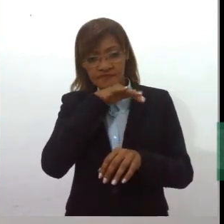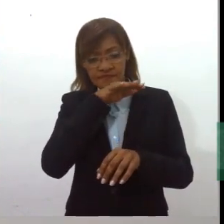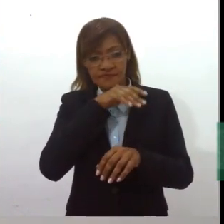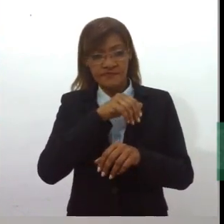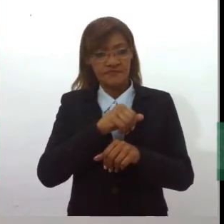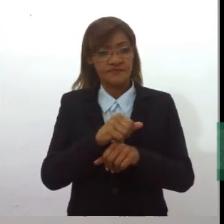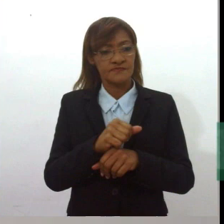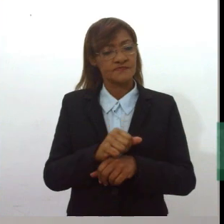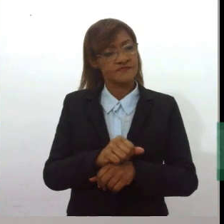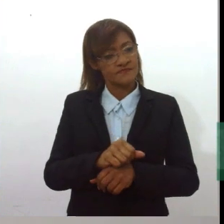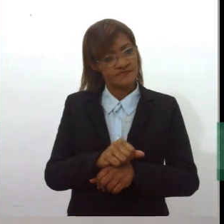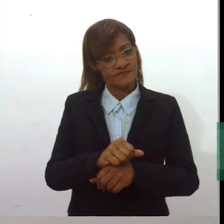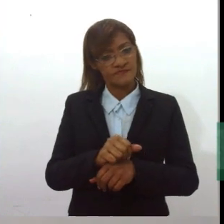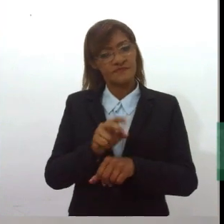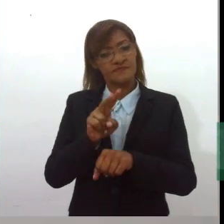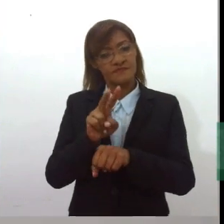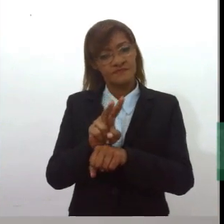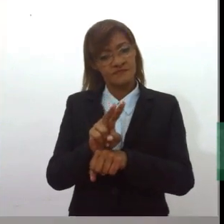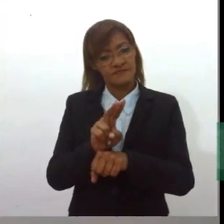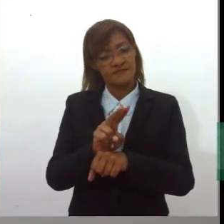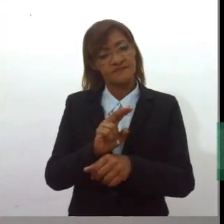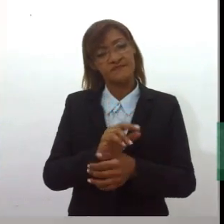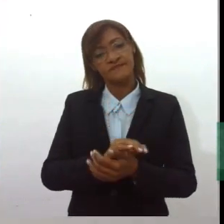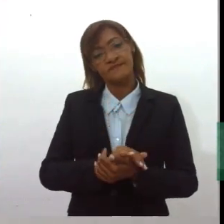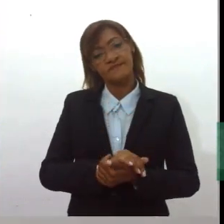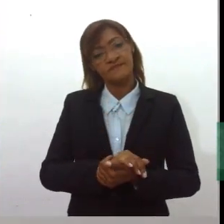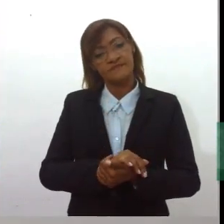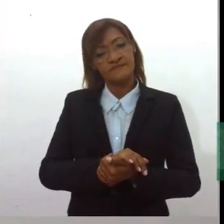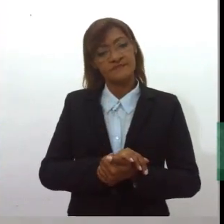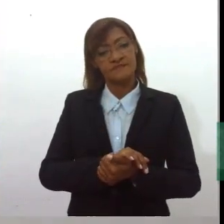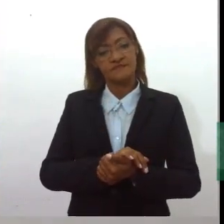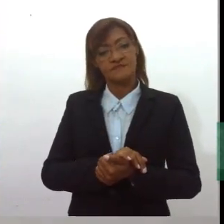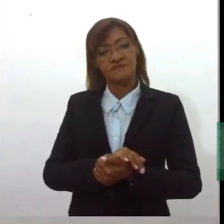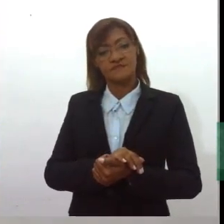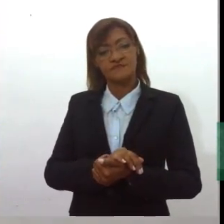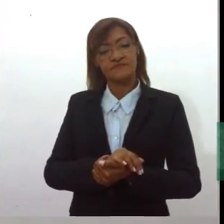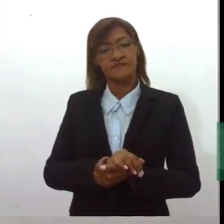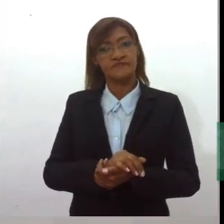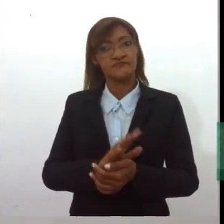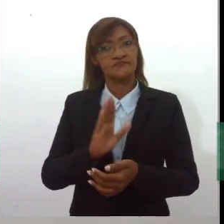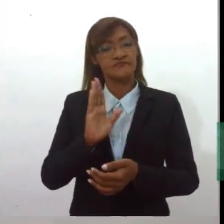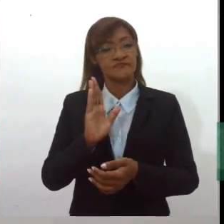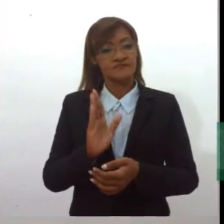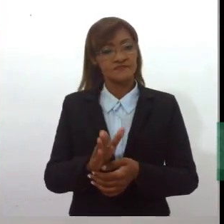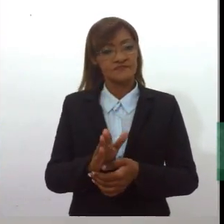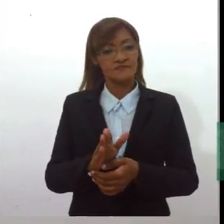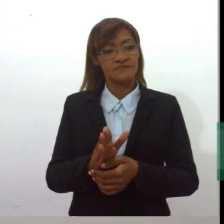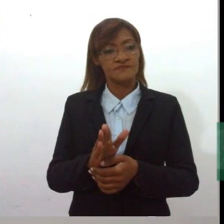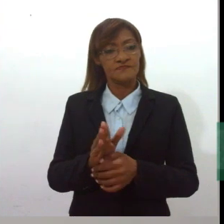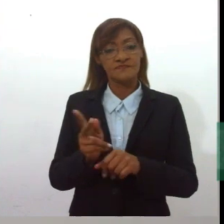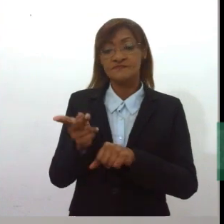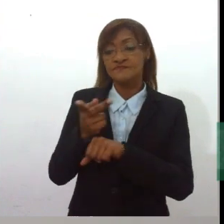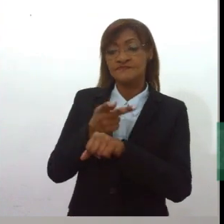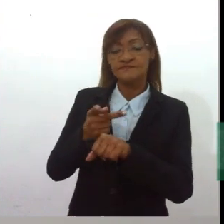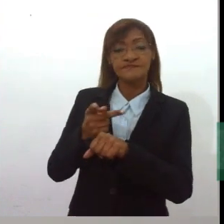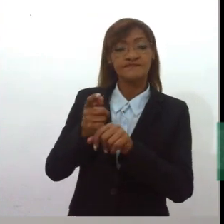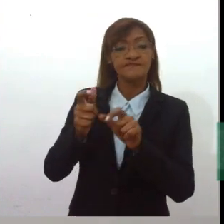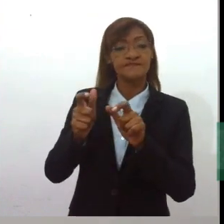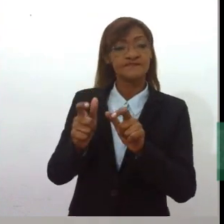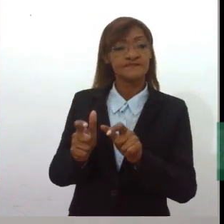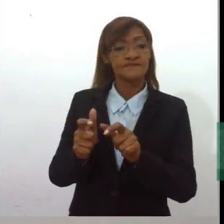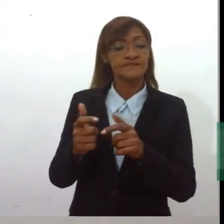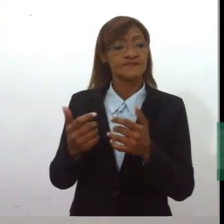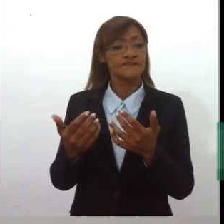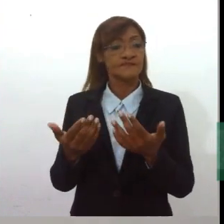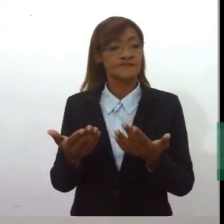irradiado né ele vai solto né e ele vai copular com as fêmeas e vai deixar essa